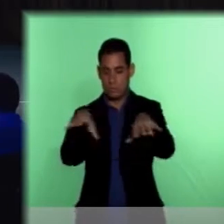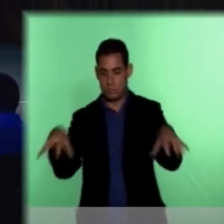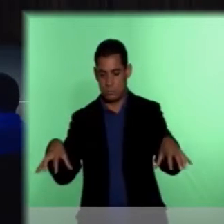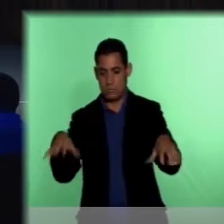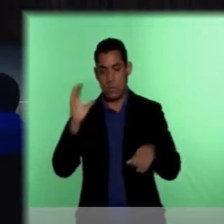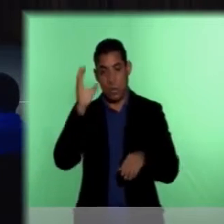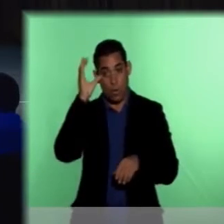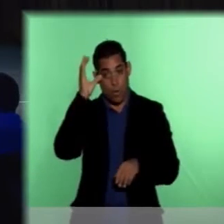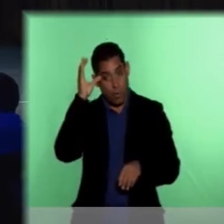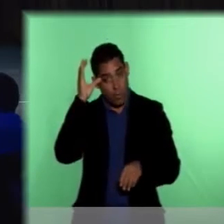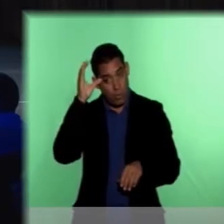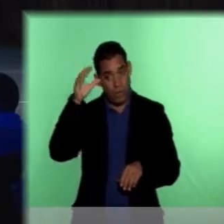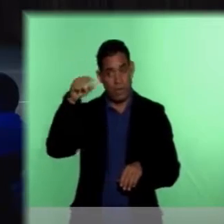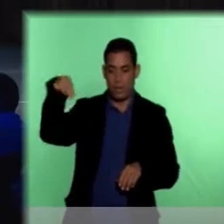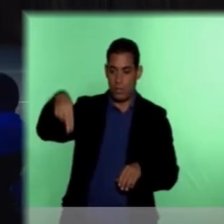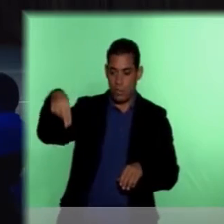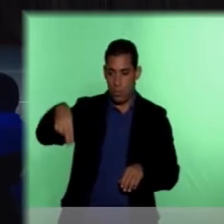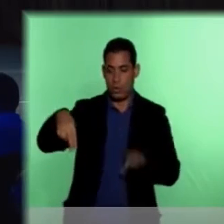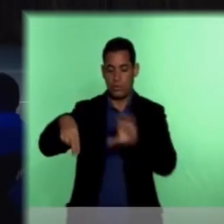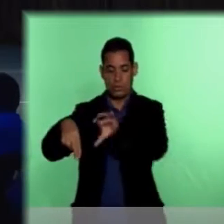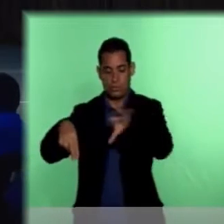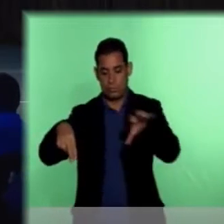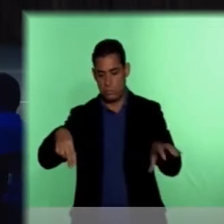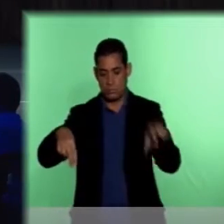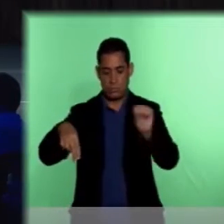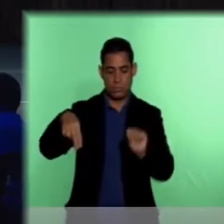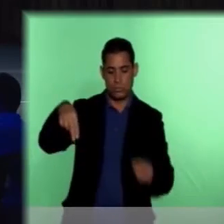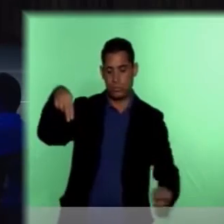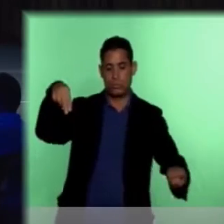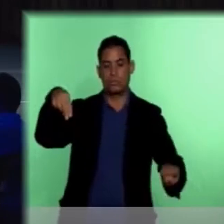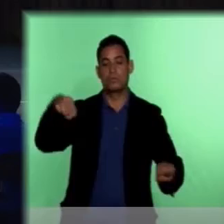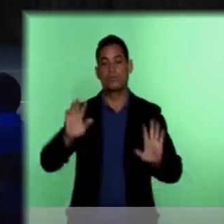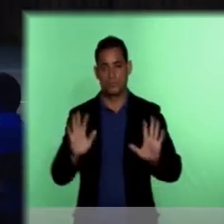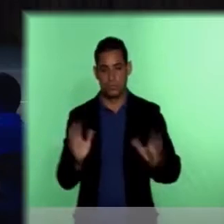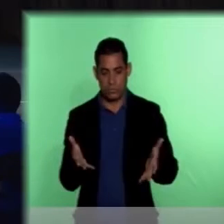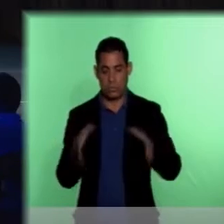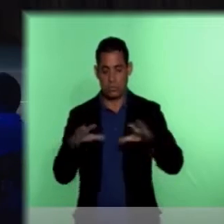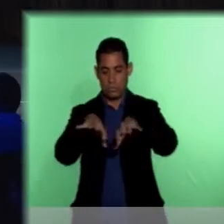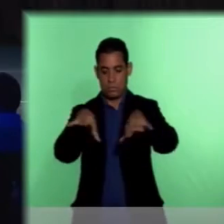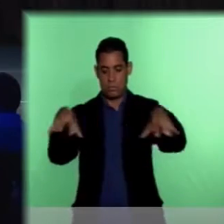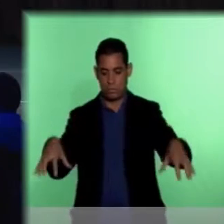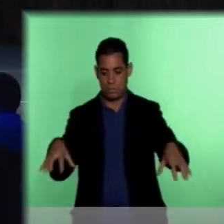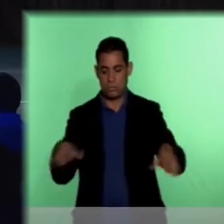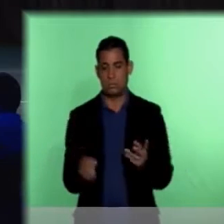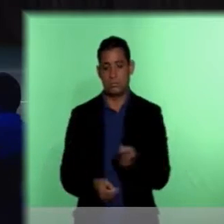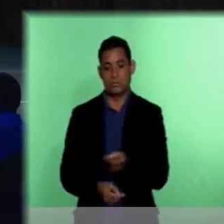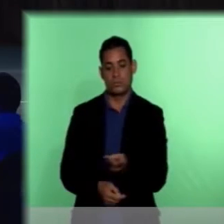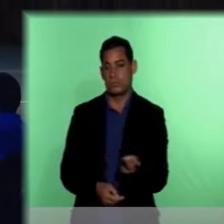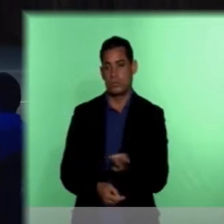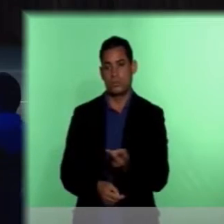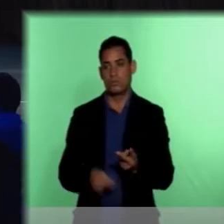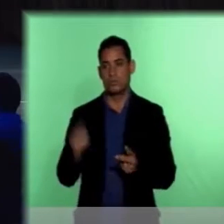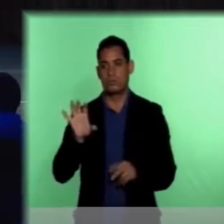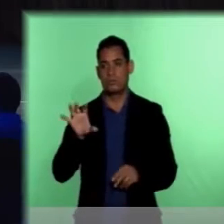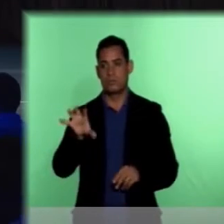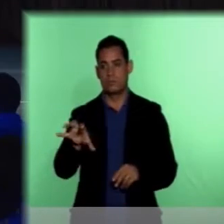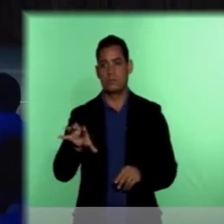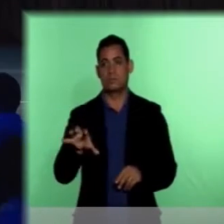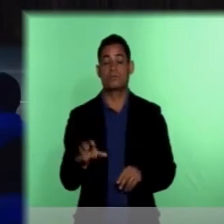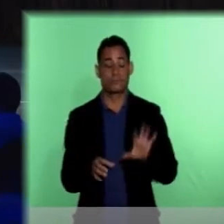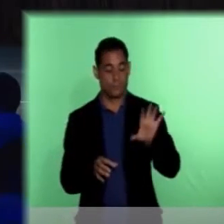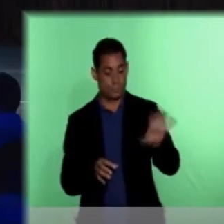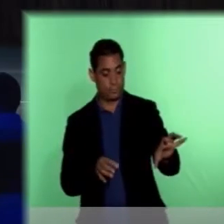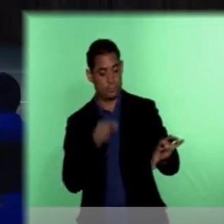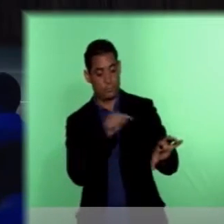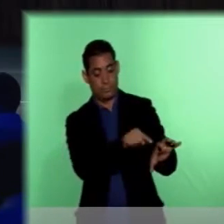estava dividido, mas concretiza a divisão entre Coreia do Norte e Coreia do Sul, a Coreia do Sul é considerado o segundo